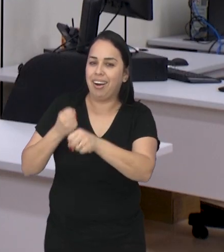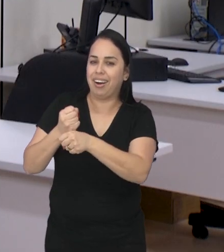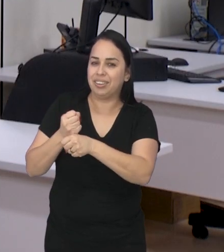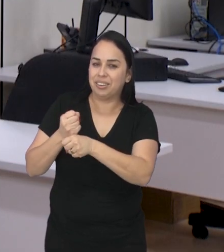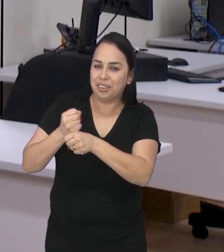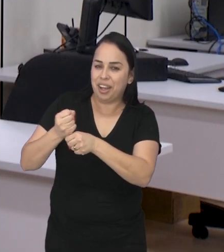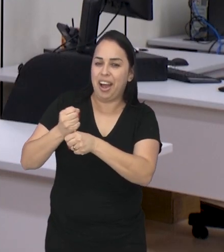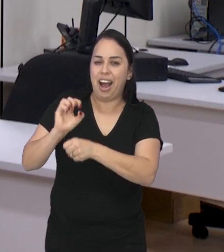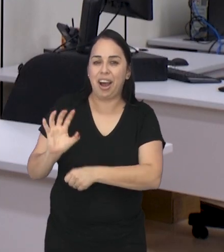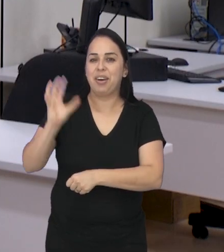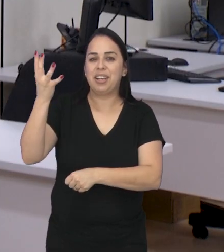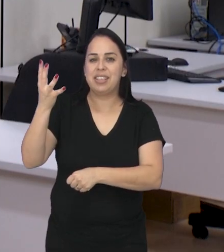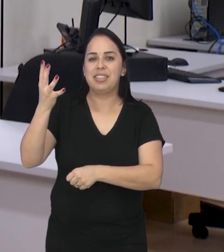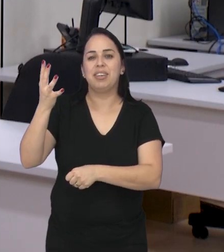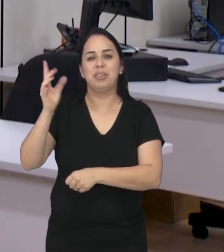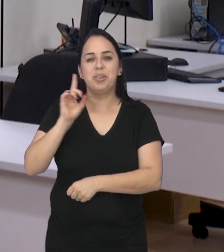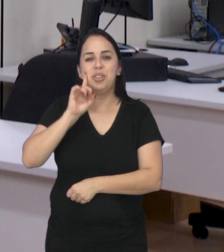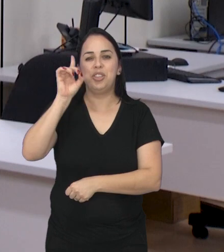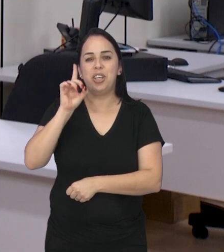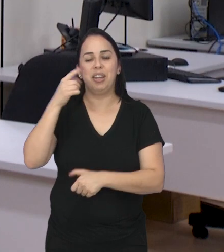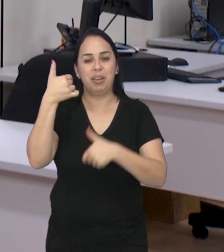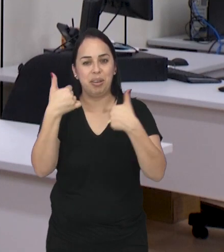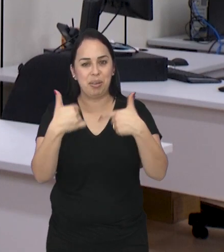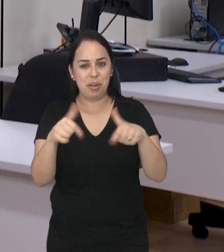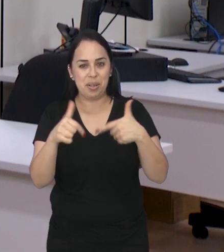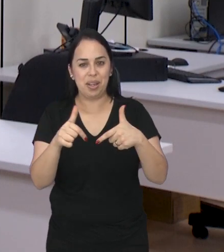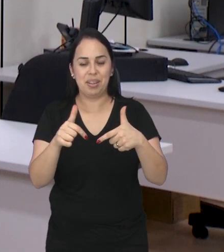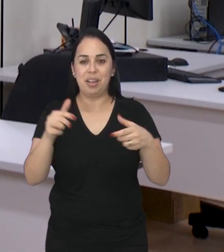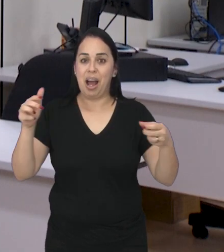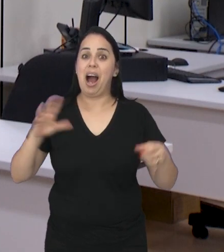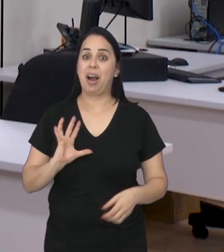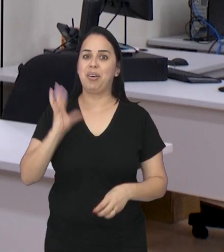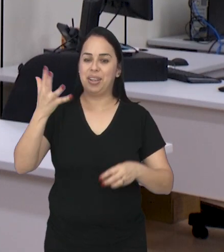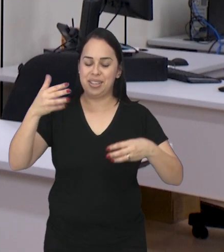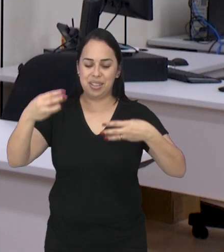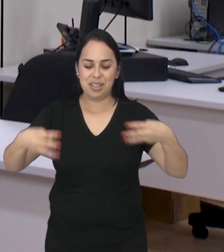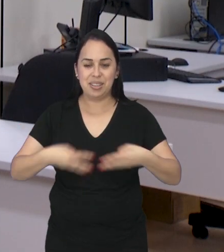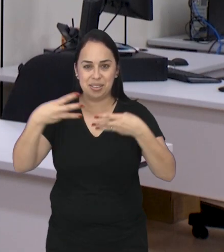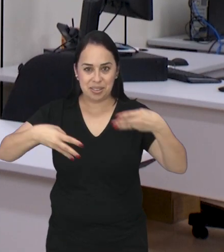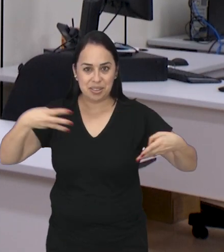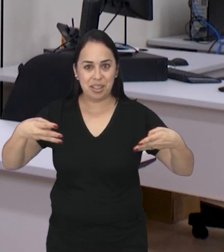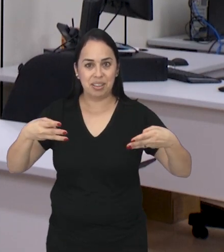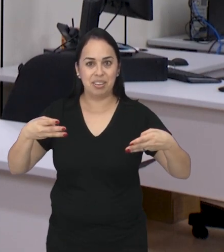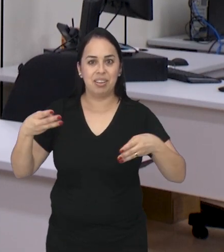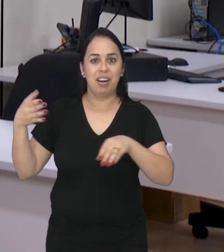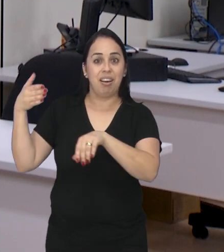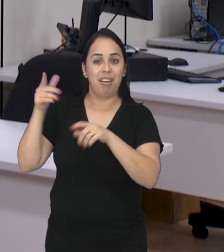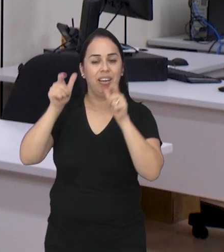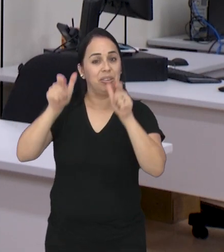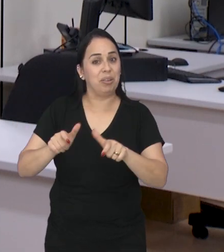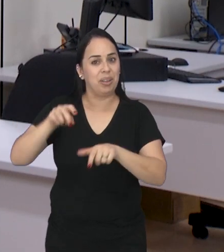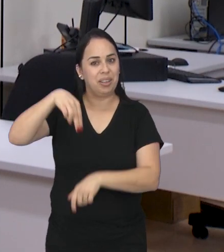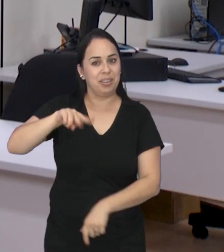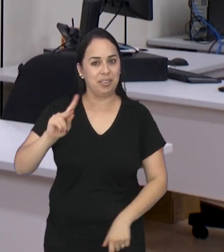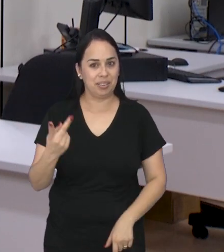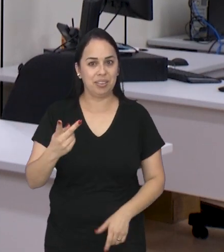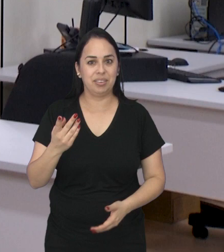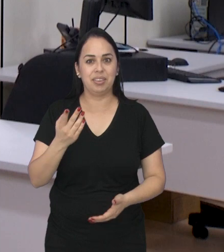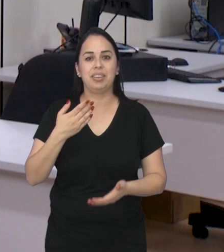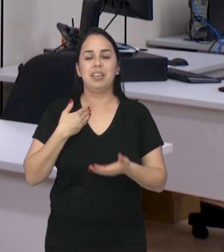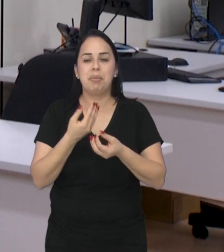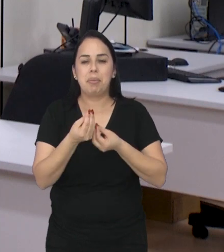a tradicional macarronada marcou o Dia do Trabalhador a festa que foi realizada no Novo Horizonte reuniu muita gente viu